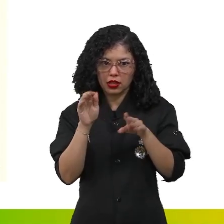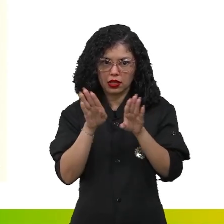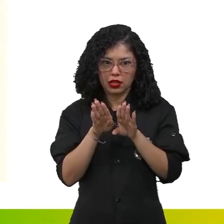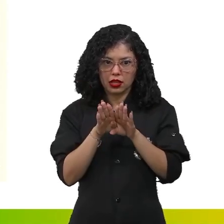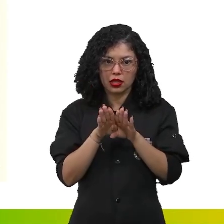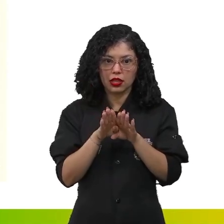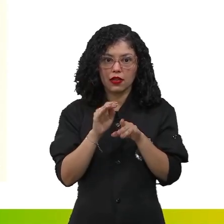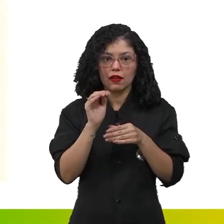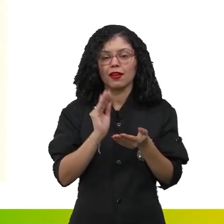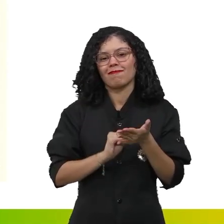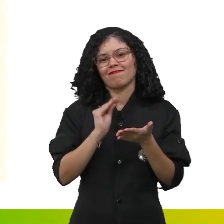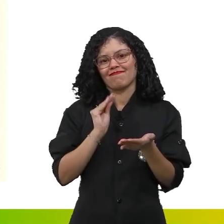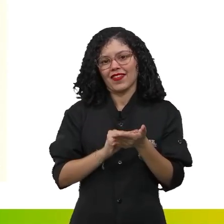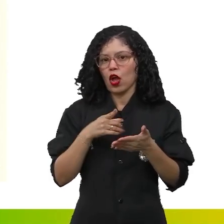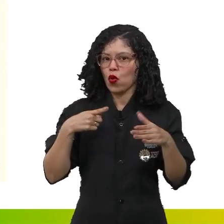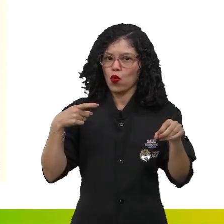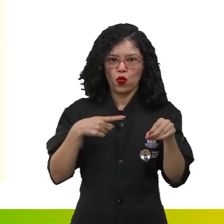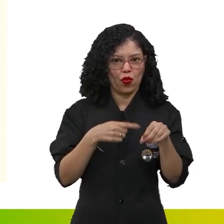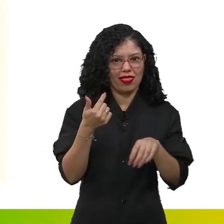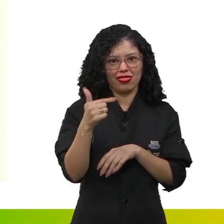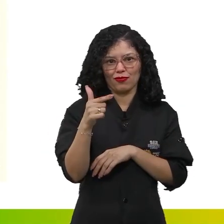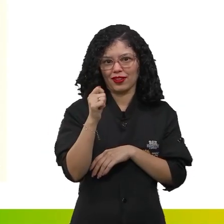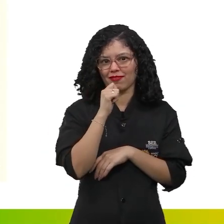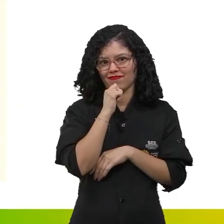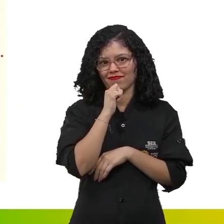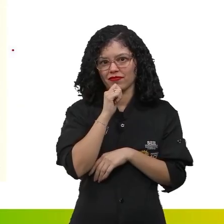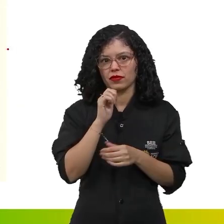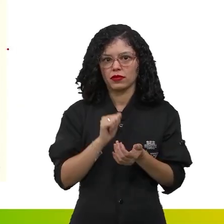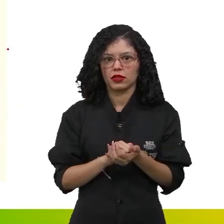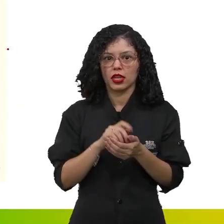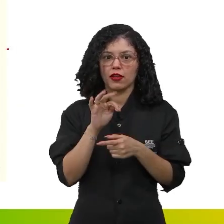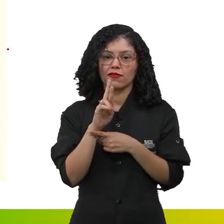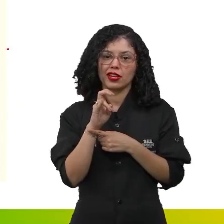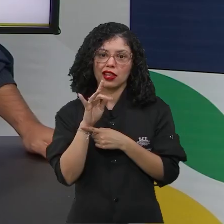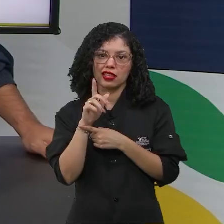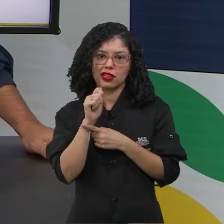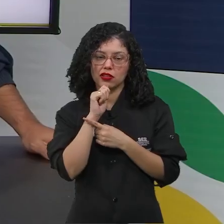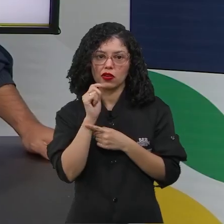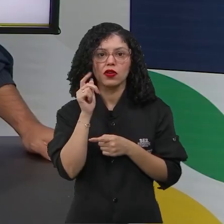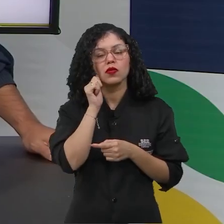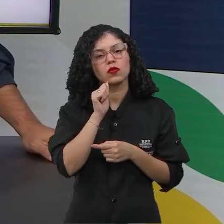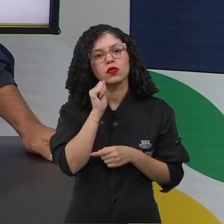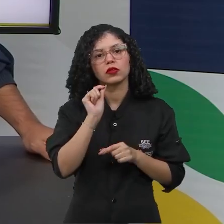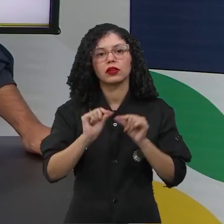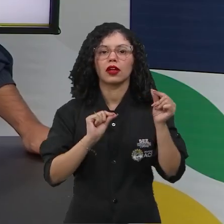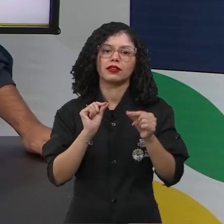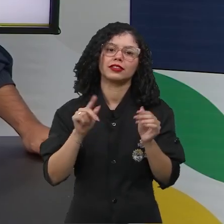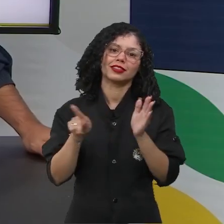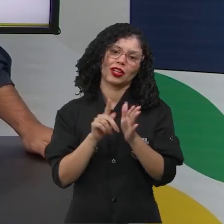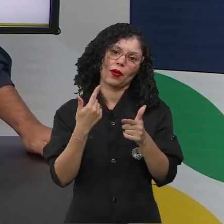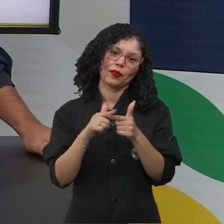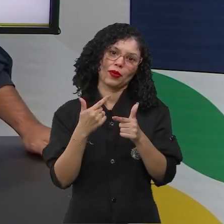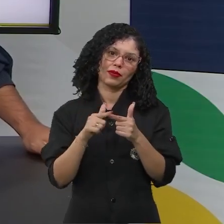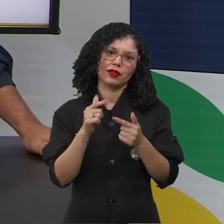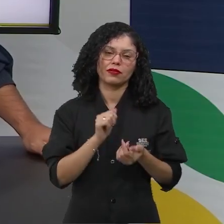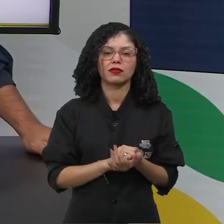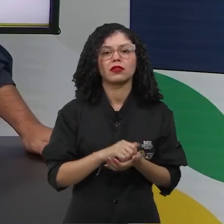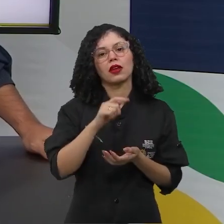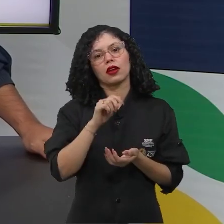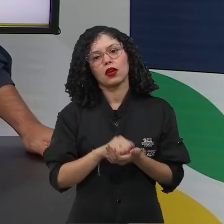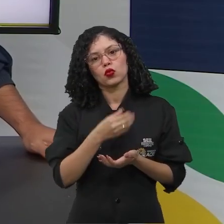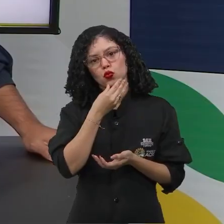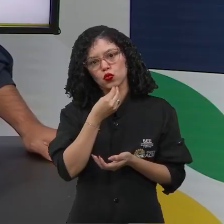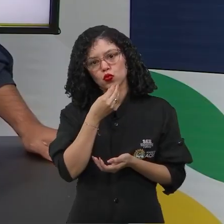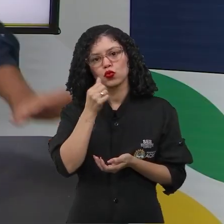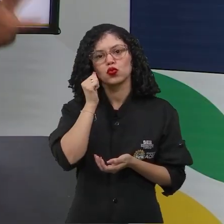ginecomastia e infertilidade em homens e virilização em mulheres. Basicamente vai afetar a genitália, tanto de meninos e